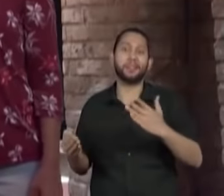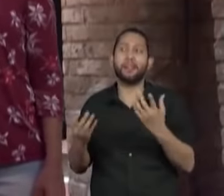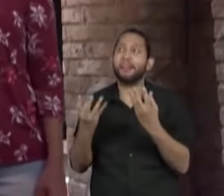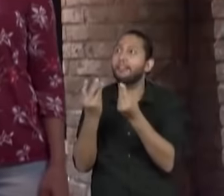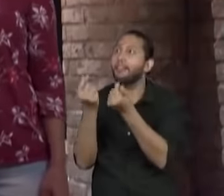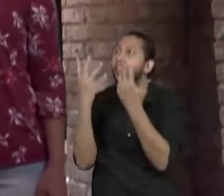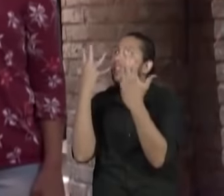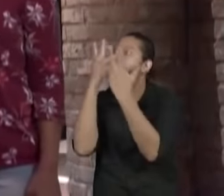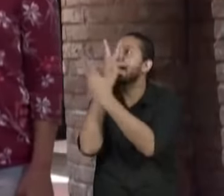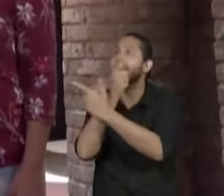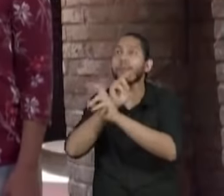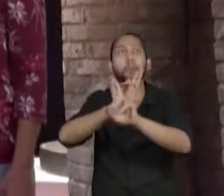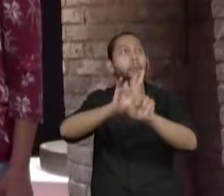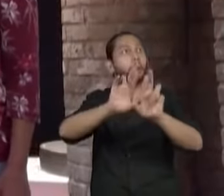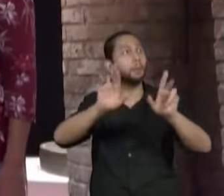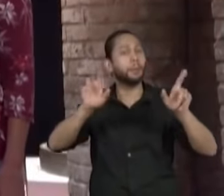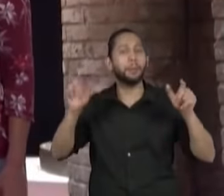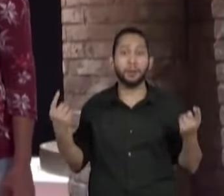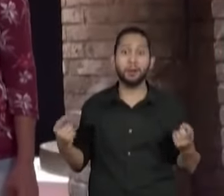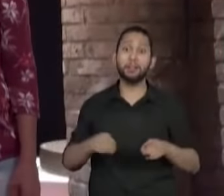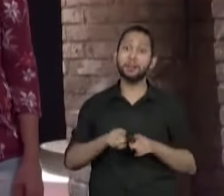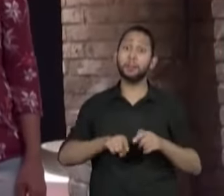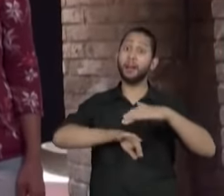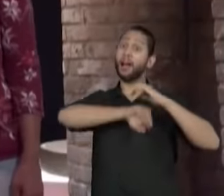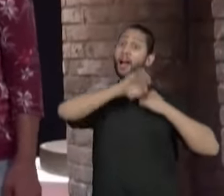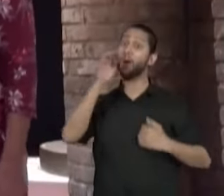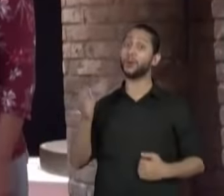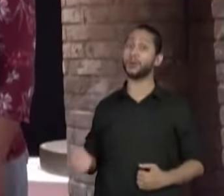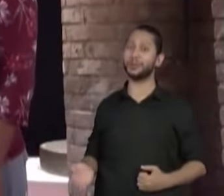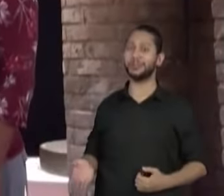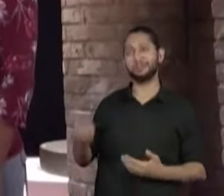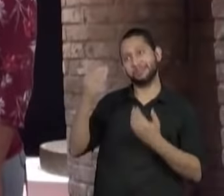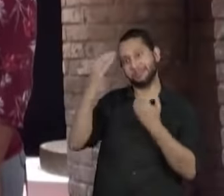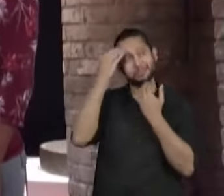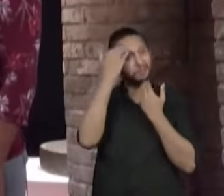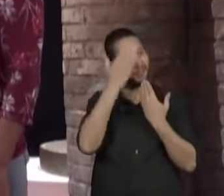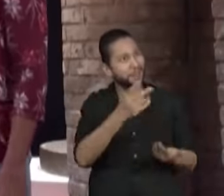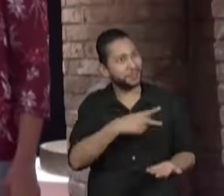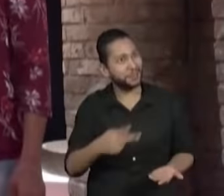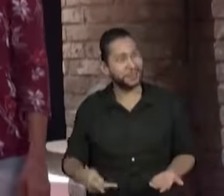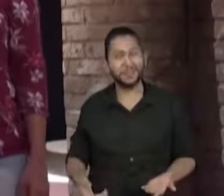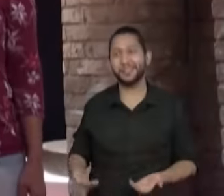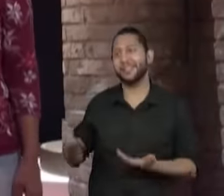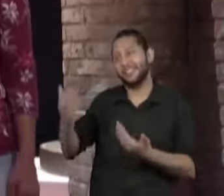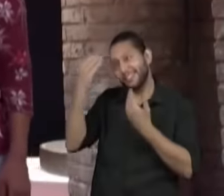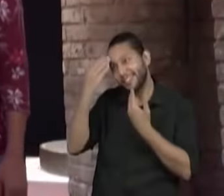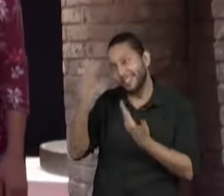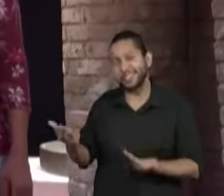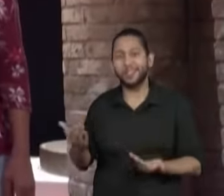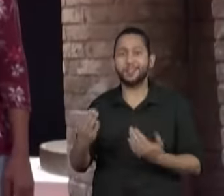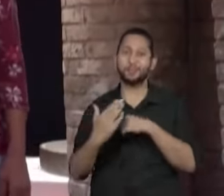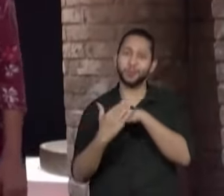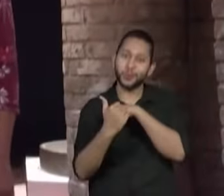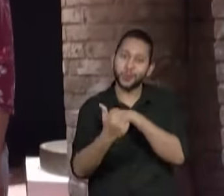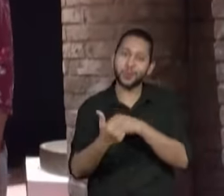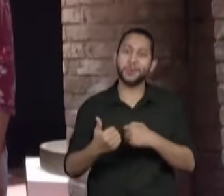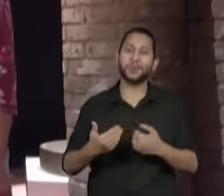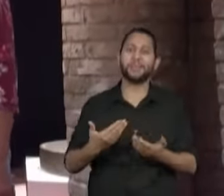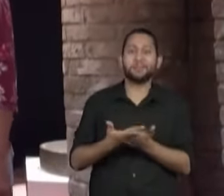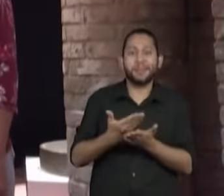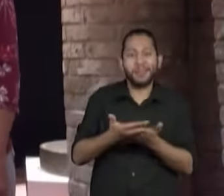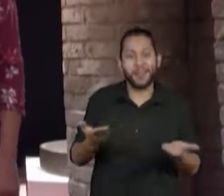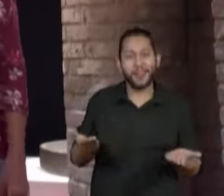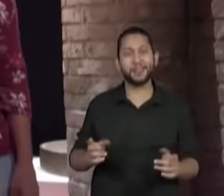tantas coisas lindas, né? E dos nossos arcos. Obrigada, professora, por ter aceito o convite. Eu que agradeço o convite, professora Márcia,